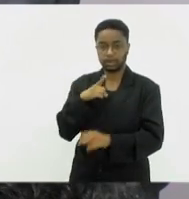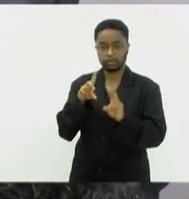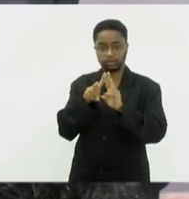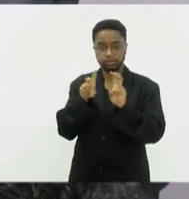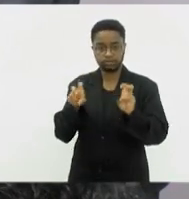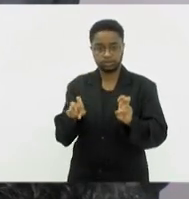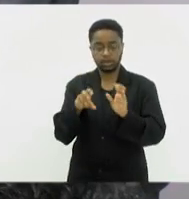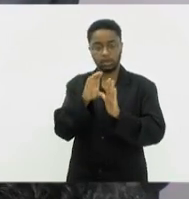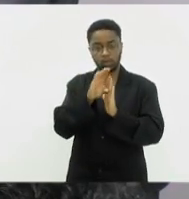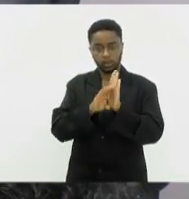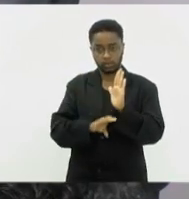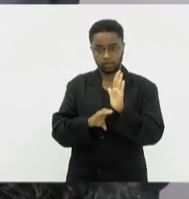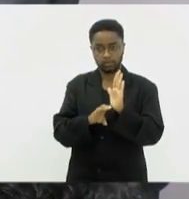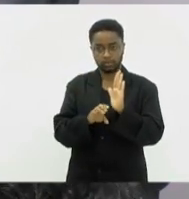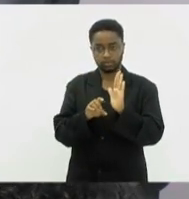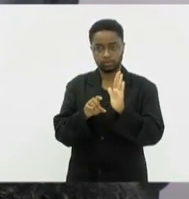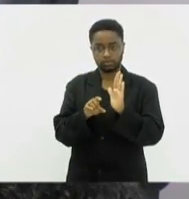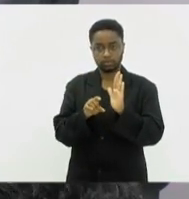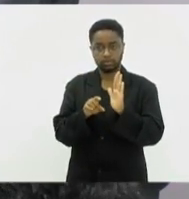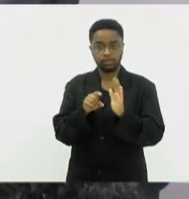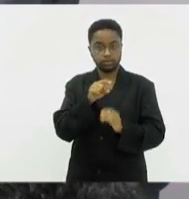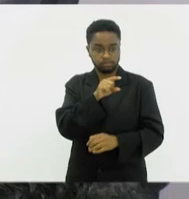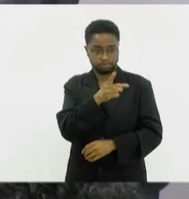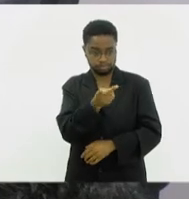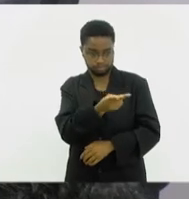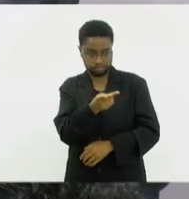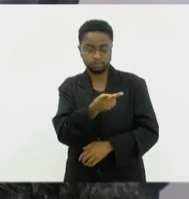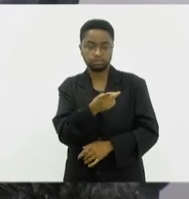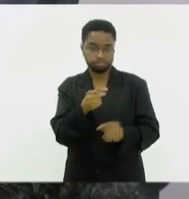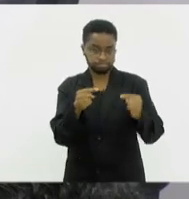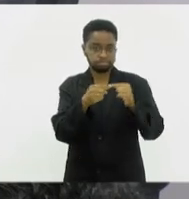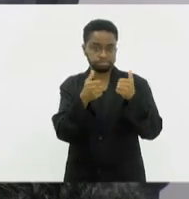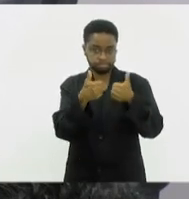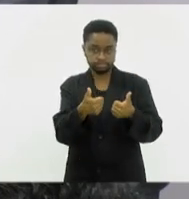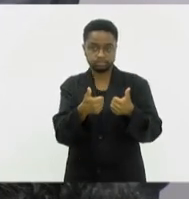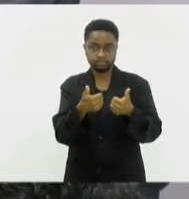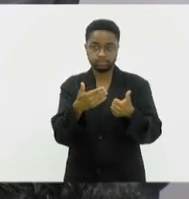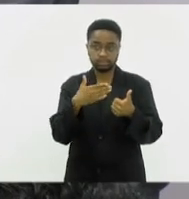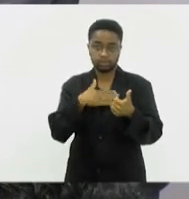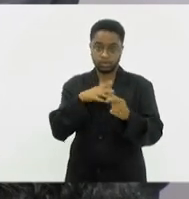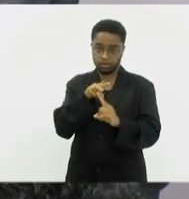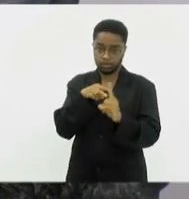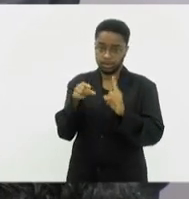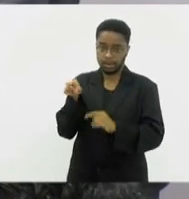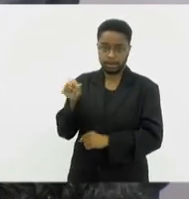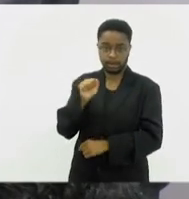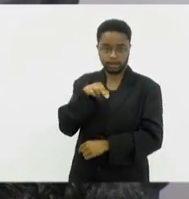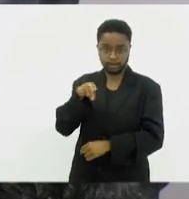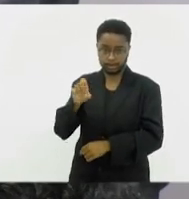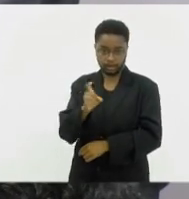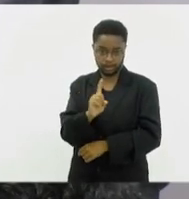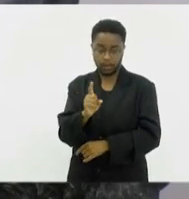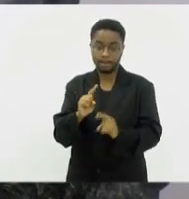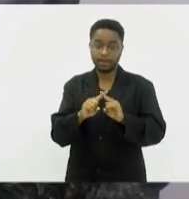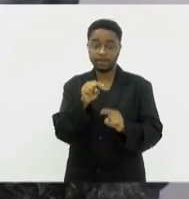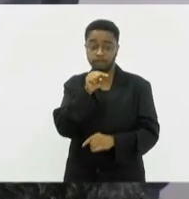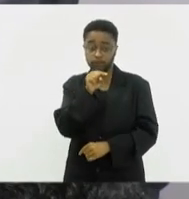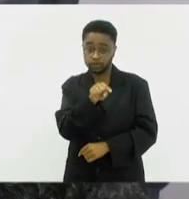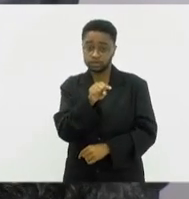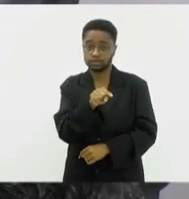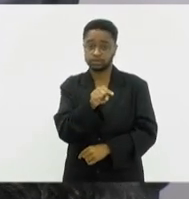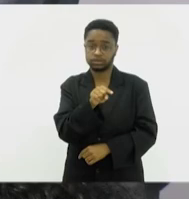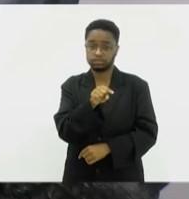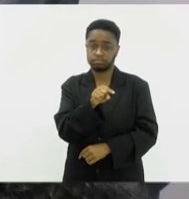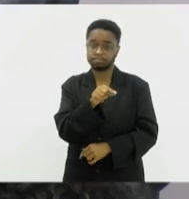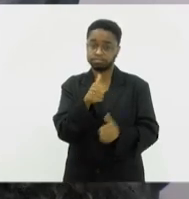currículo específico que o senhor contemplou, que a senhora Vanessa contemplou, e, no meu entendimento, a senhora Anne não. Mas, no seu caso,